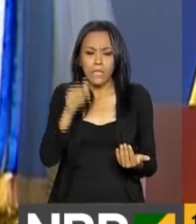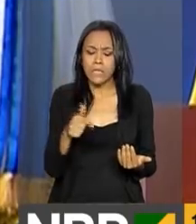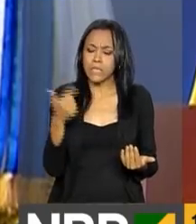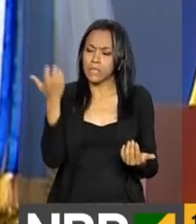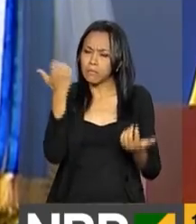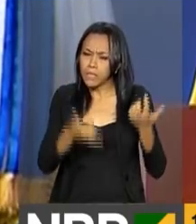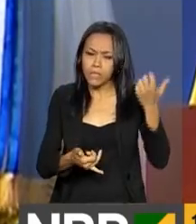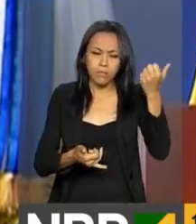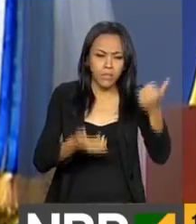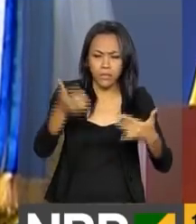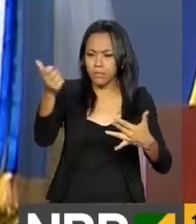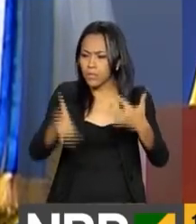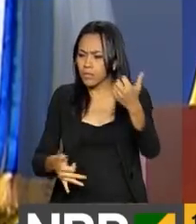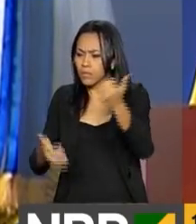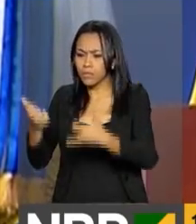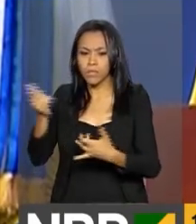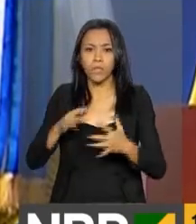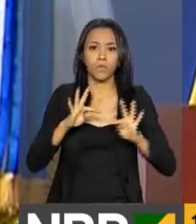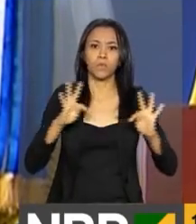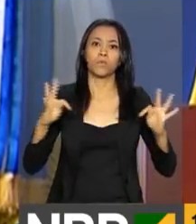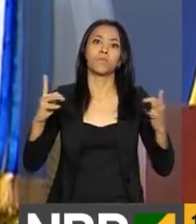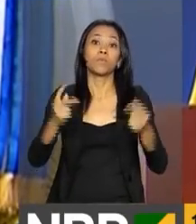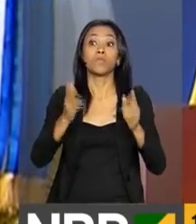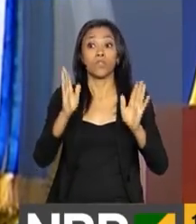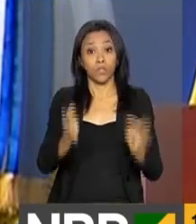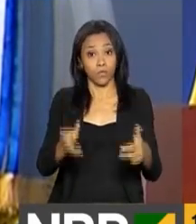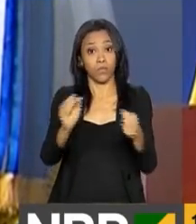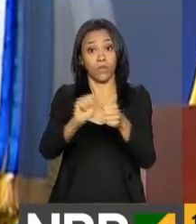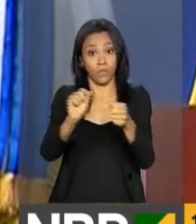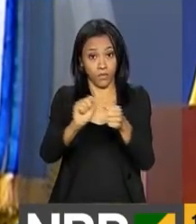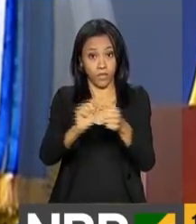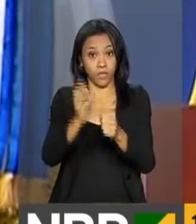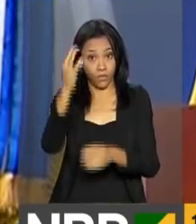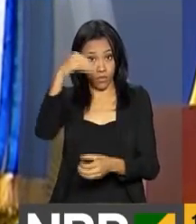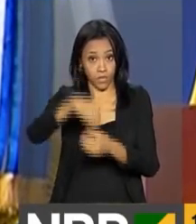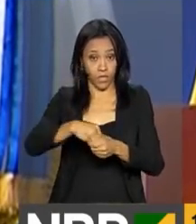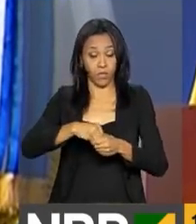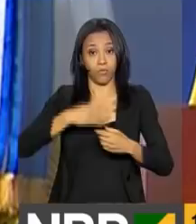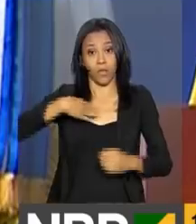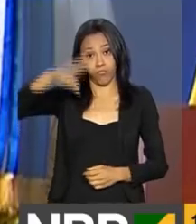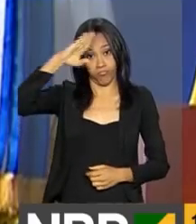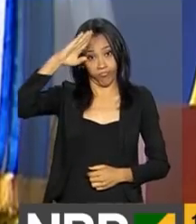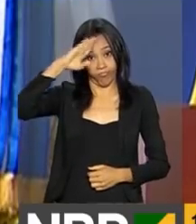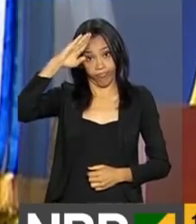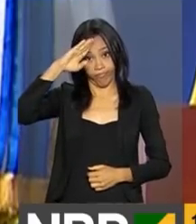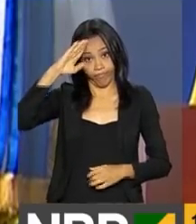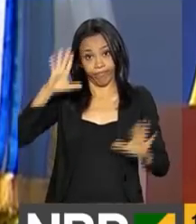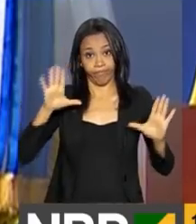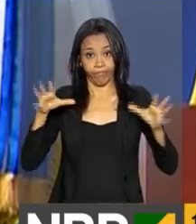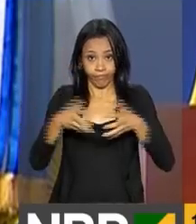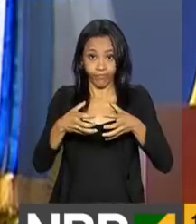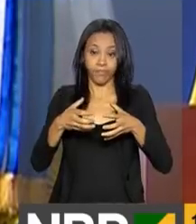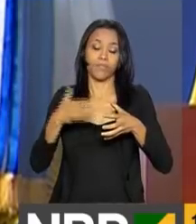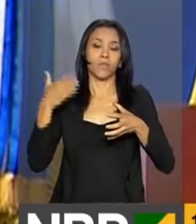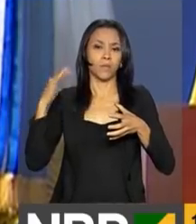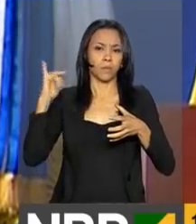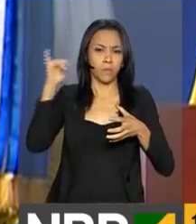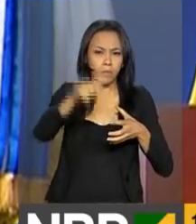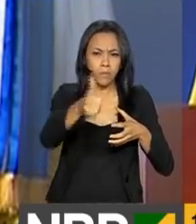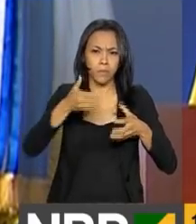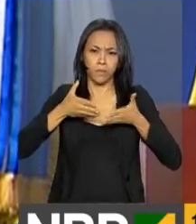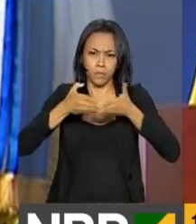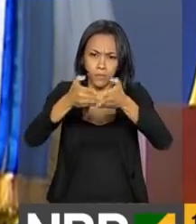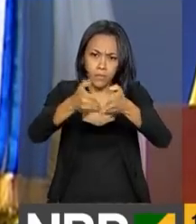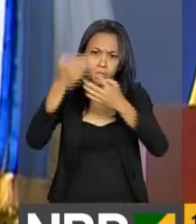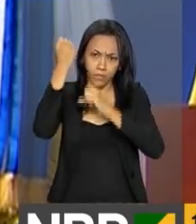de tudo que foi feito nas Forças Armadas, eu aqui comigo digo, poxa, tenho orgulho de presidir nesse momento